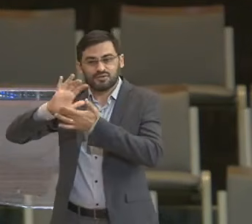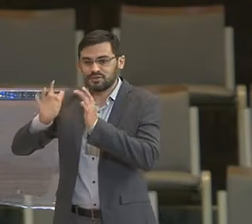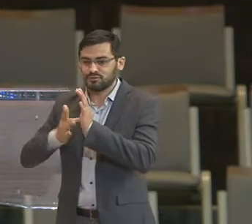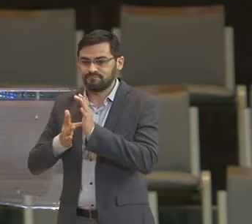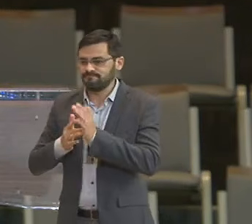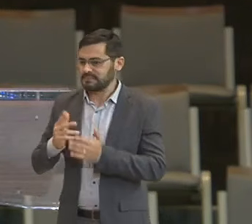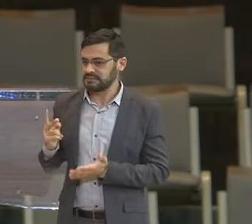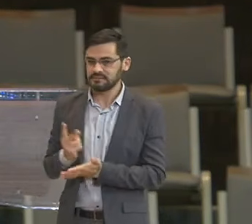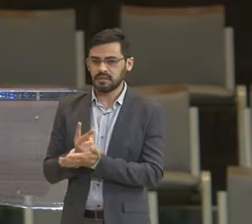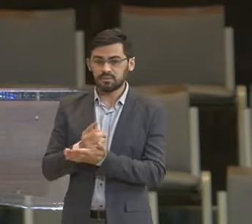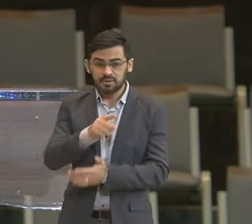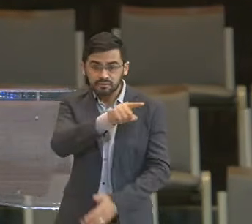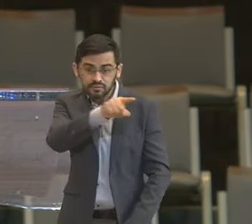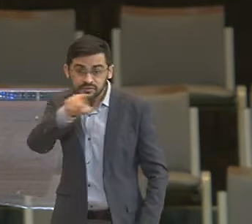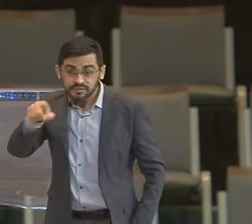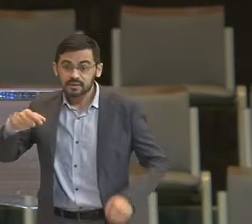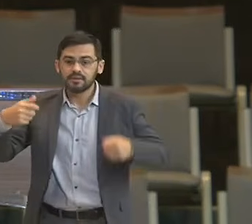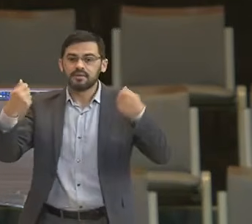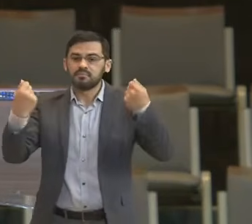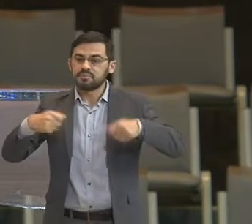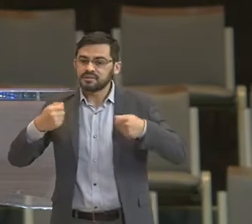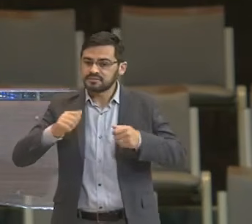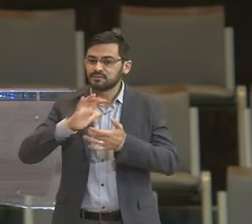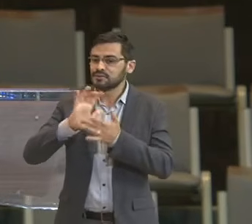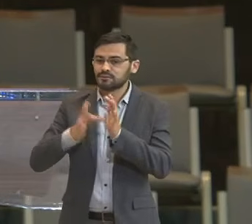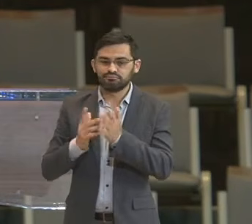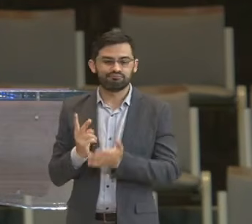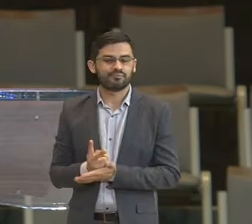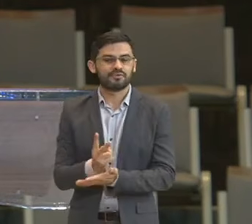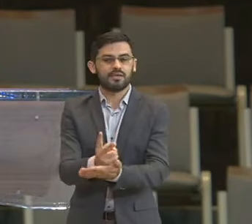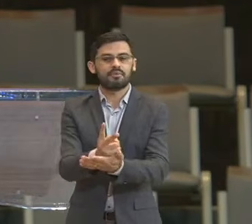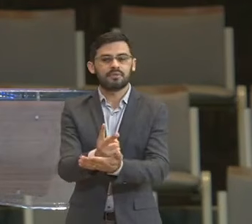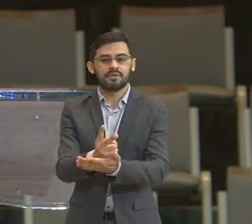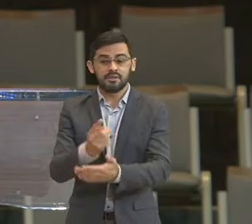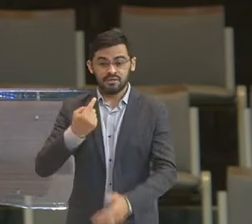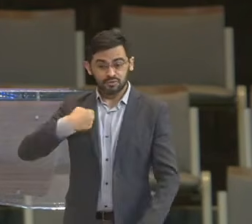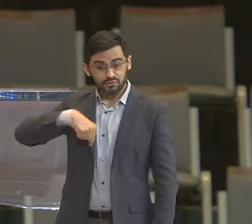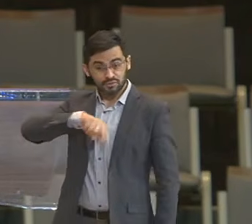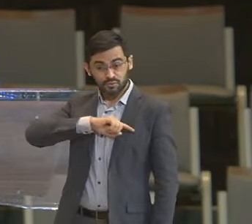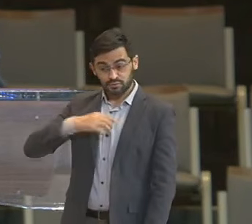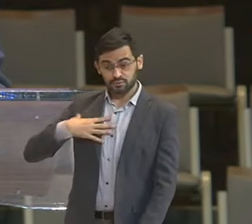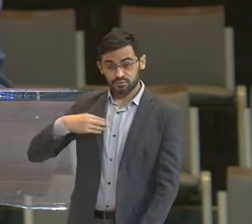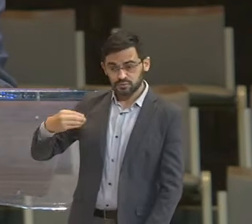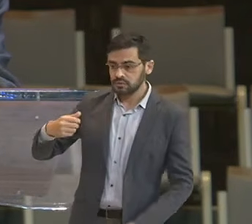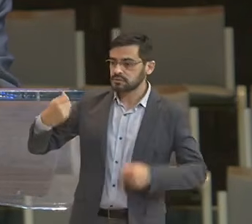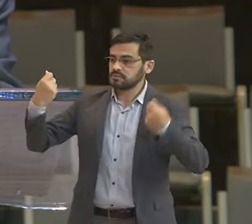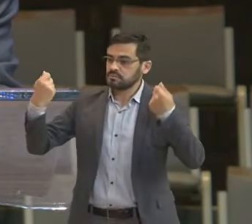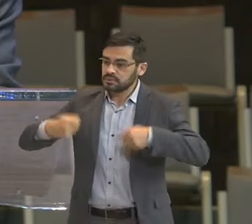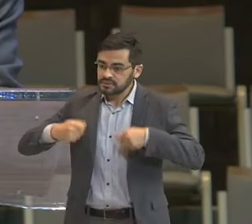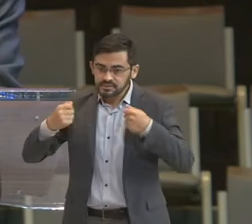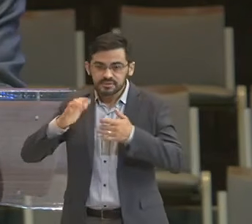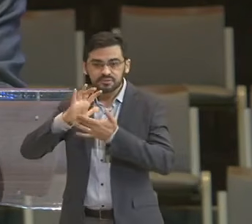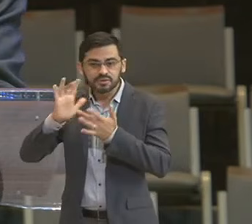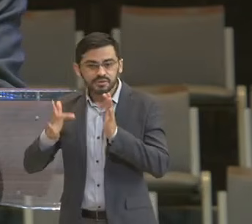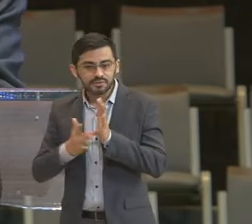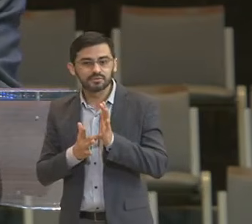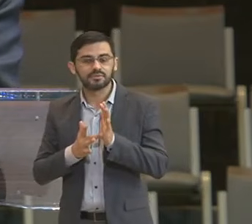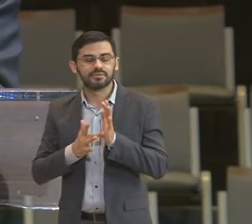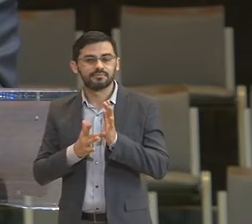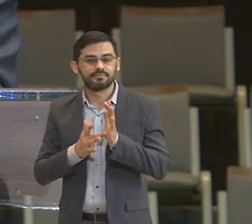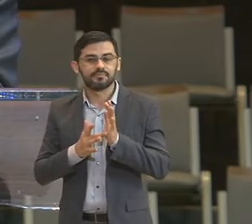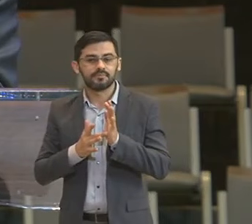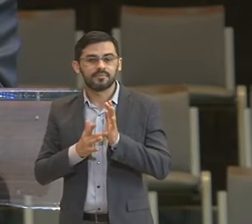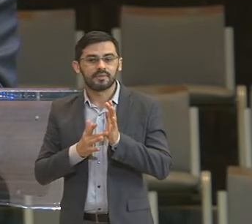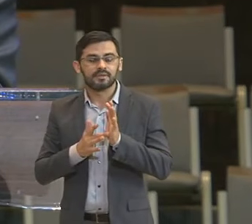que nunca. Você precisa de Jesus mais do que nunca. Os nossos filhos precisam mais de Jesus.